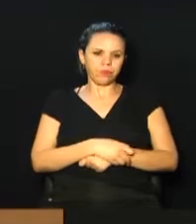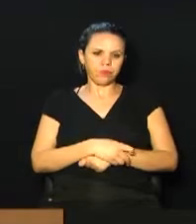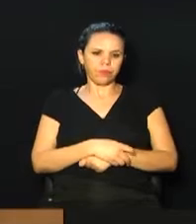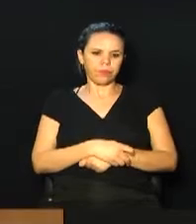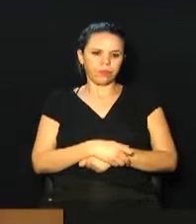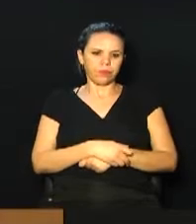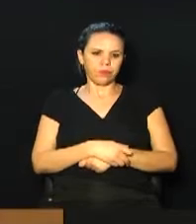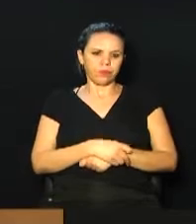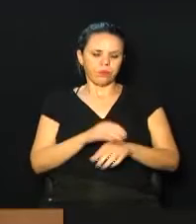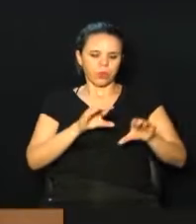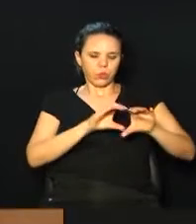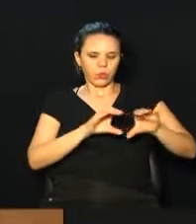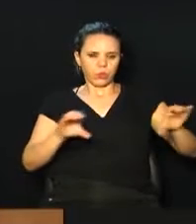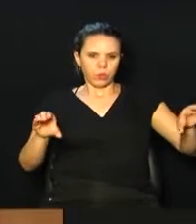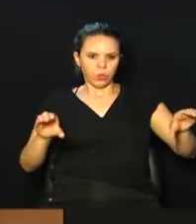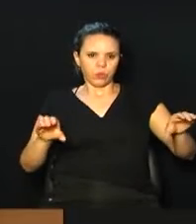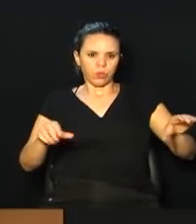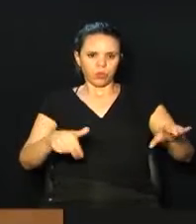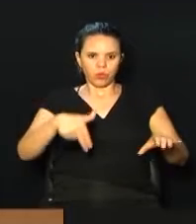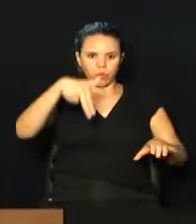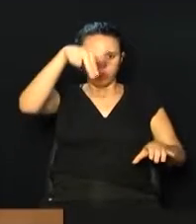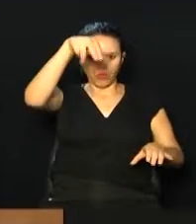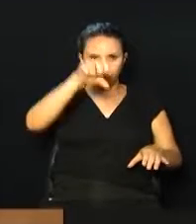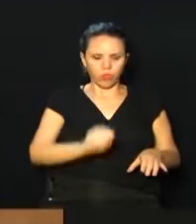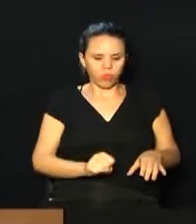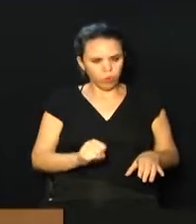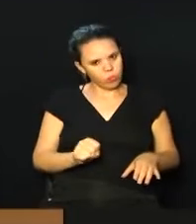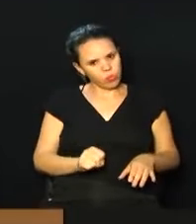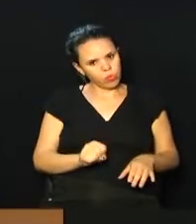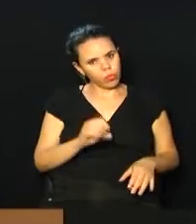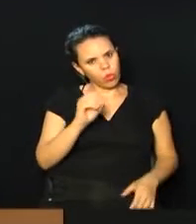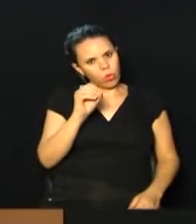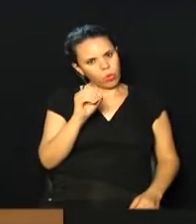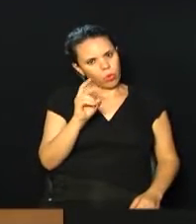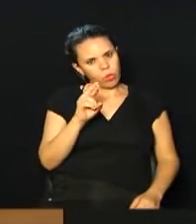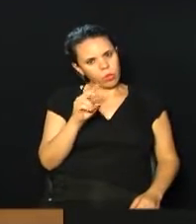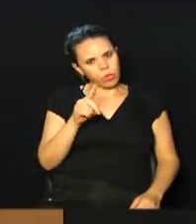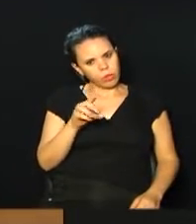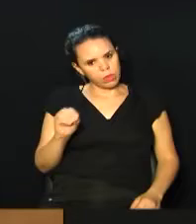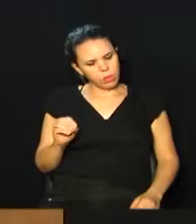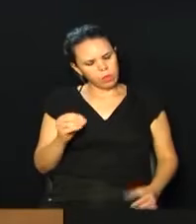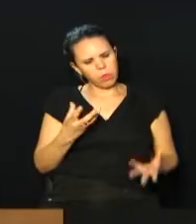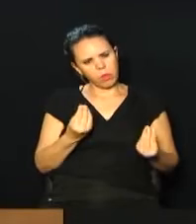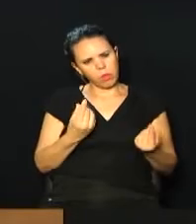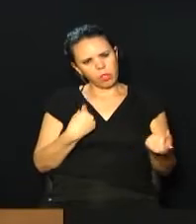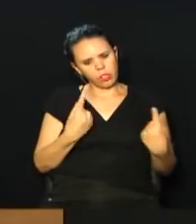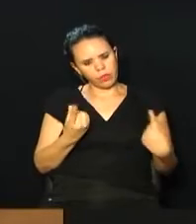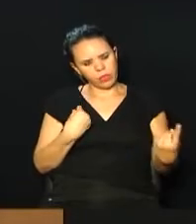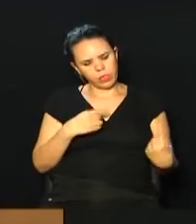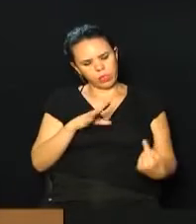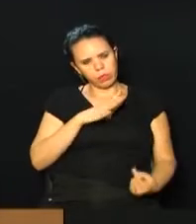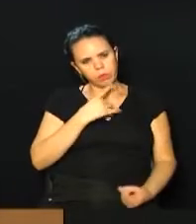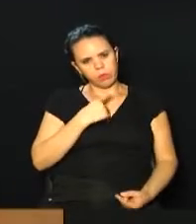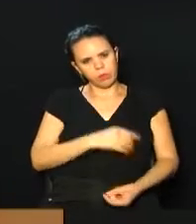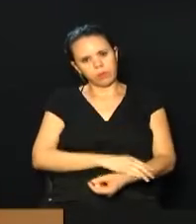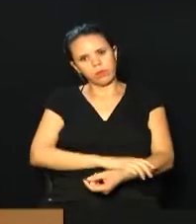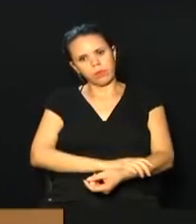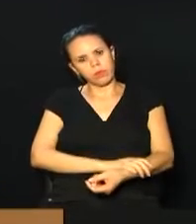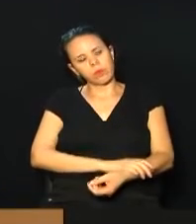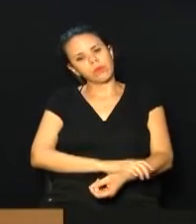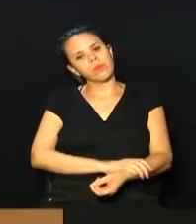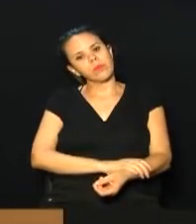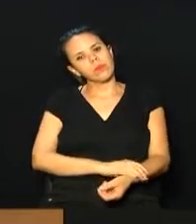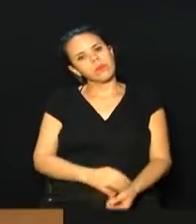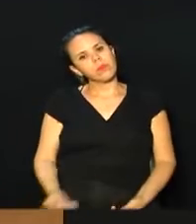num canal como o da Norte Sul, como da Orozimbo Maia, da Princesa do Oeste, ou mesmo lá do